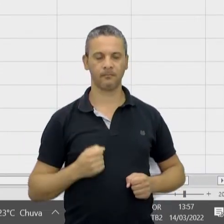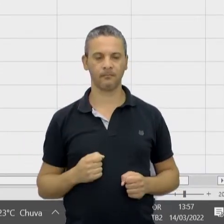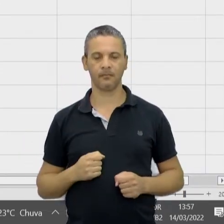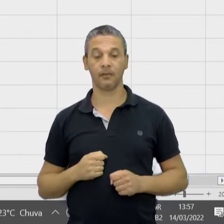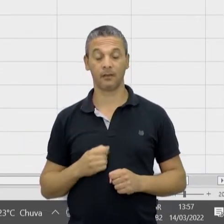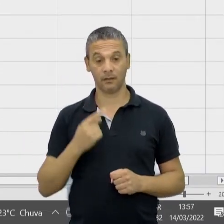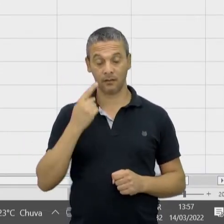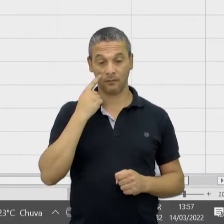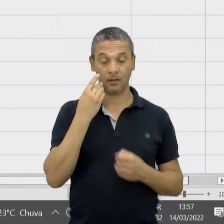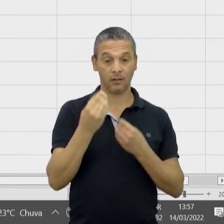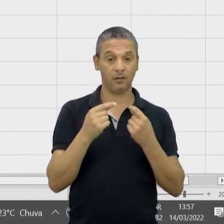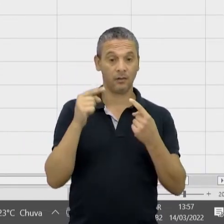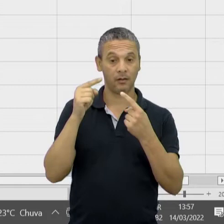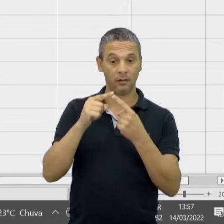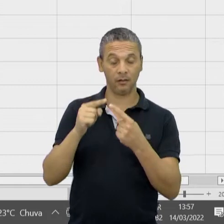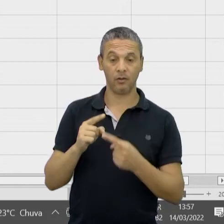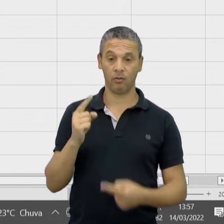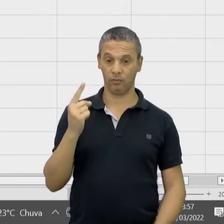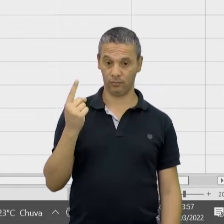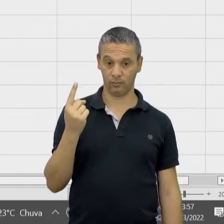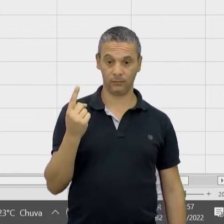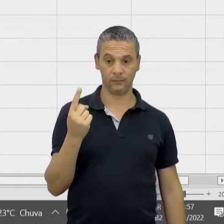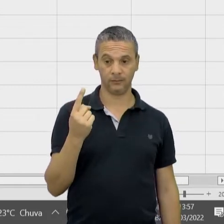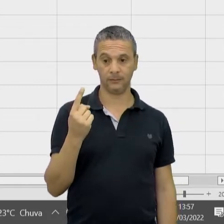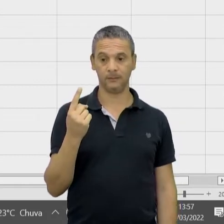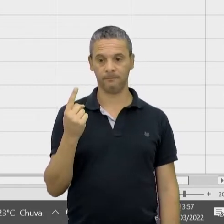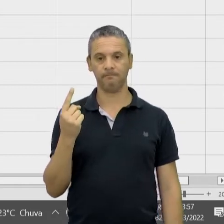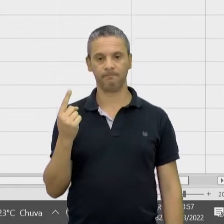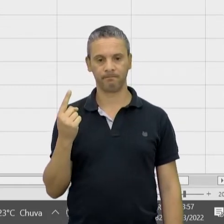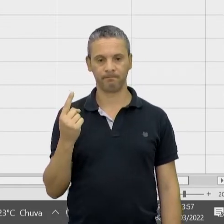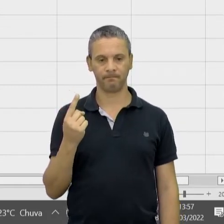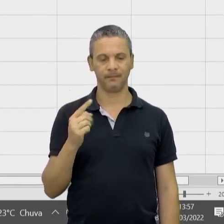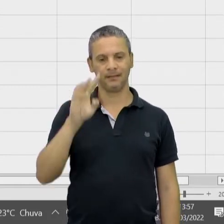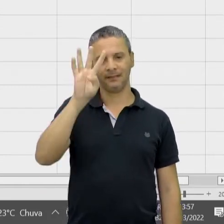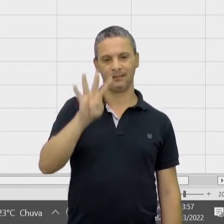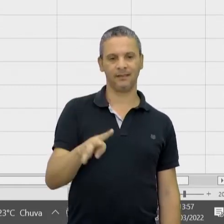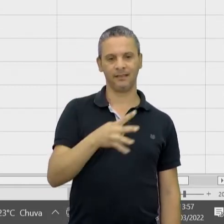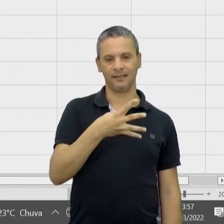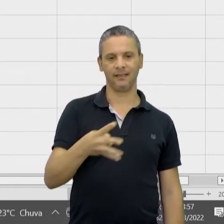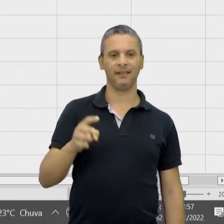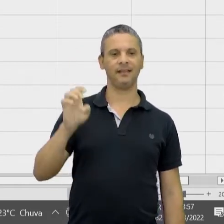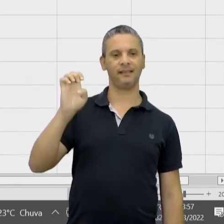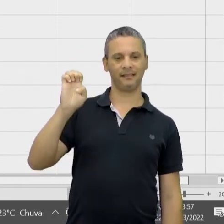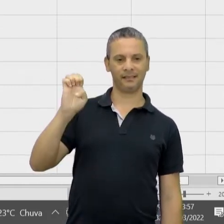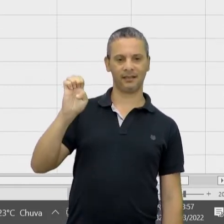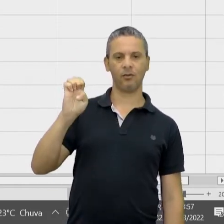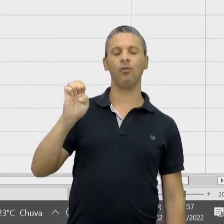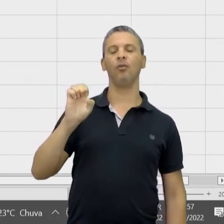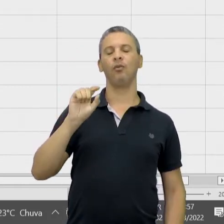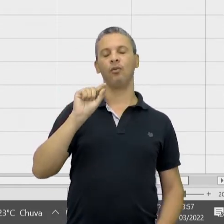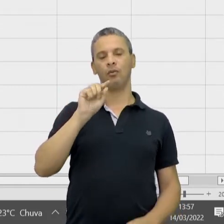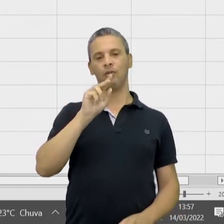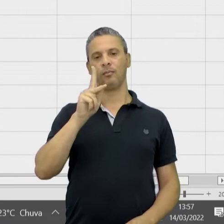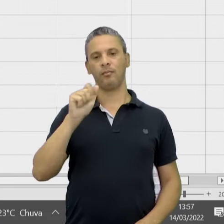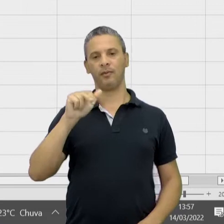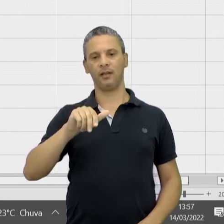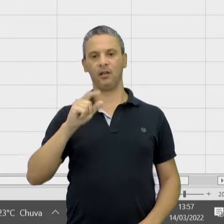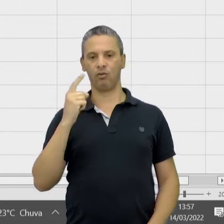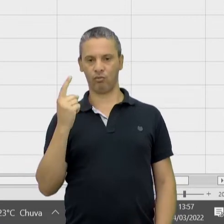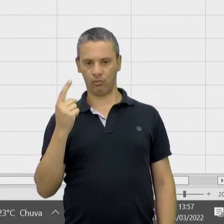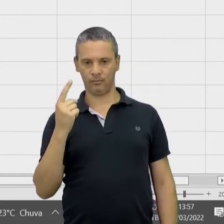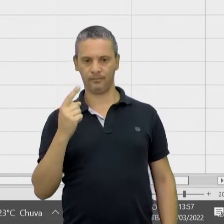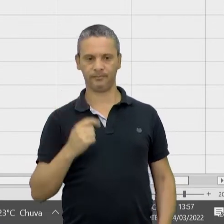abinha onde está escrito aqui, ó, planilha 1. Nos Excels mais antigos vai estar escrito Plan 1. Com o botão